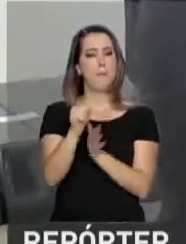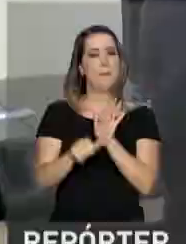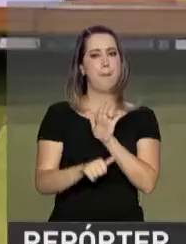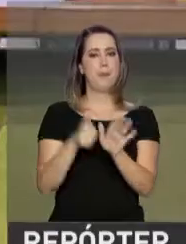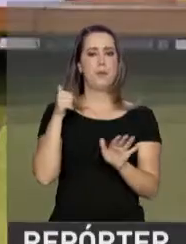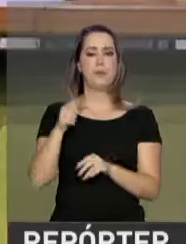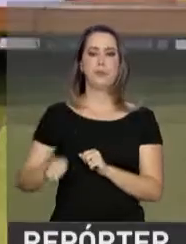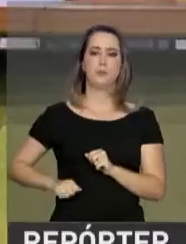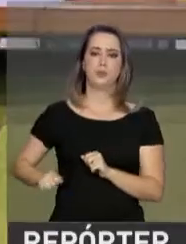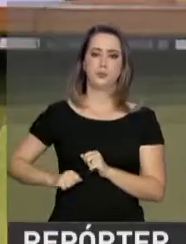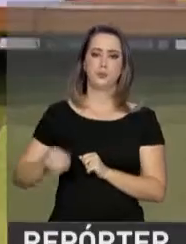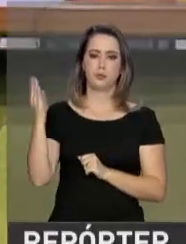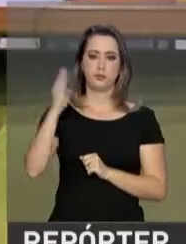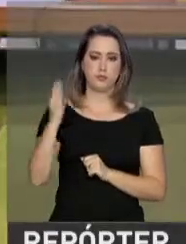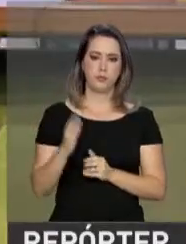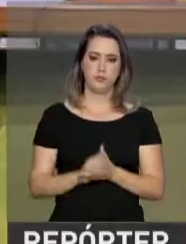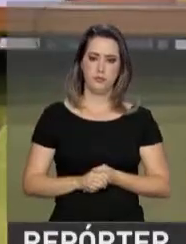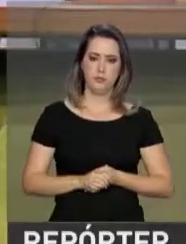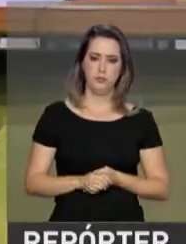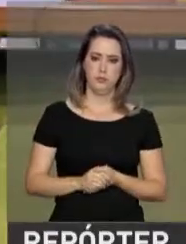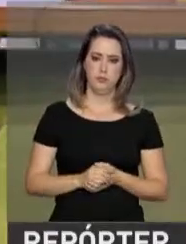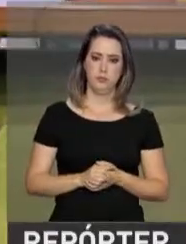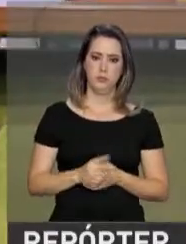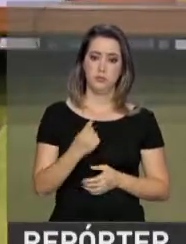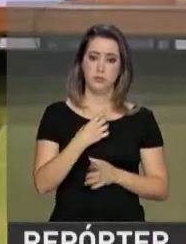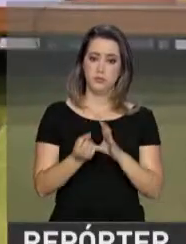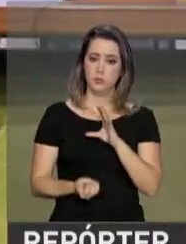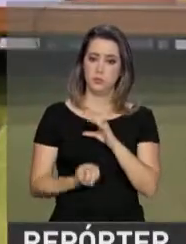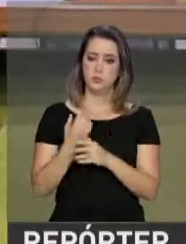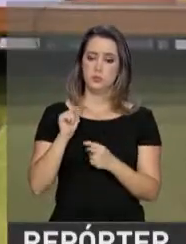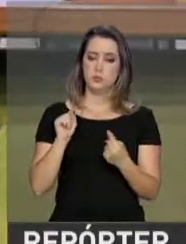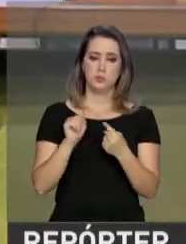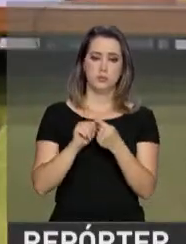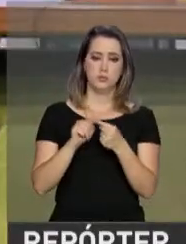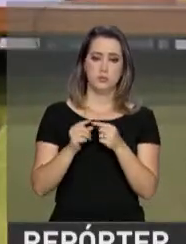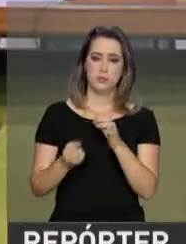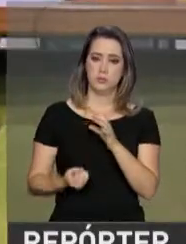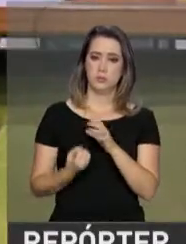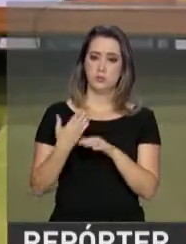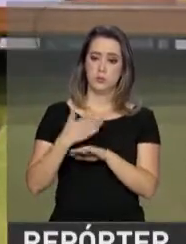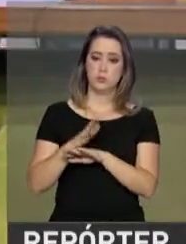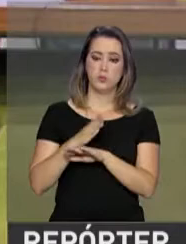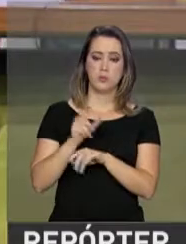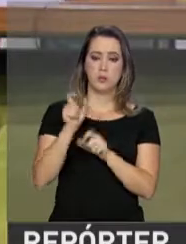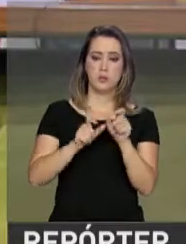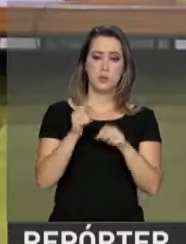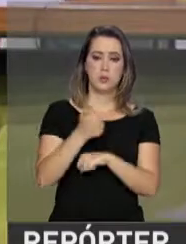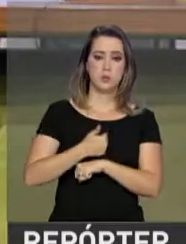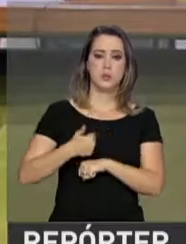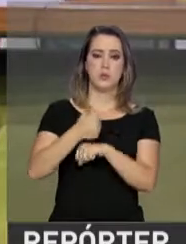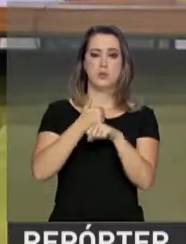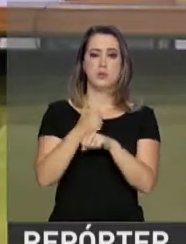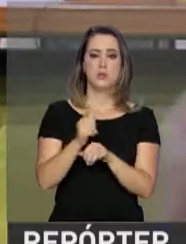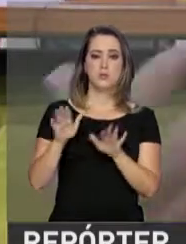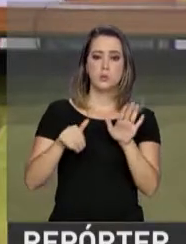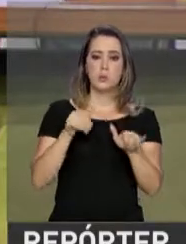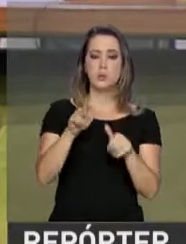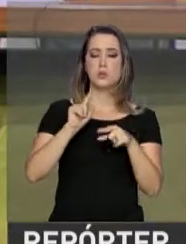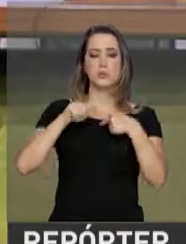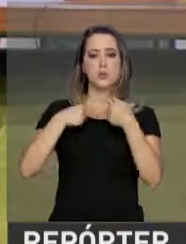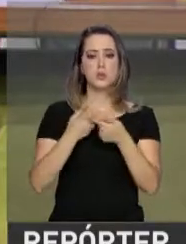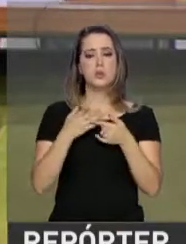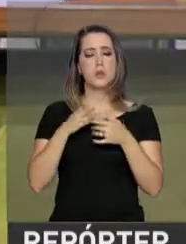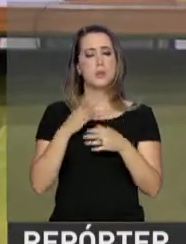do rio branco foi criado com o objetivo de formar os diplomatas profissionais recrutar e depois